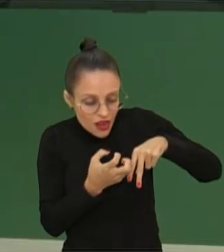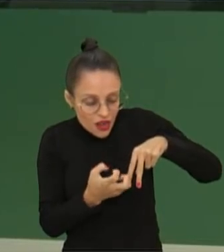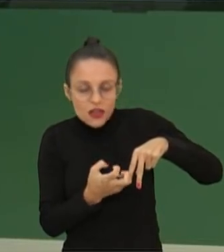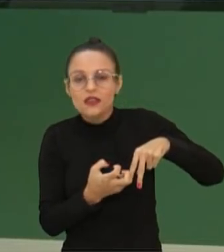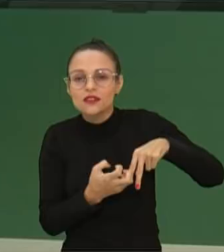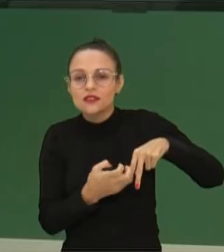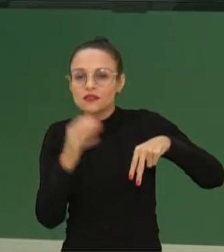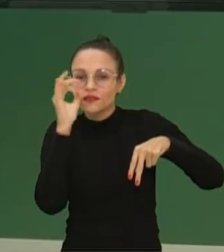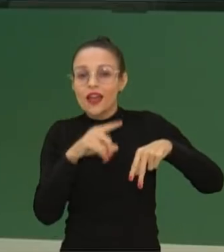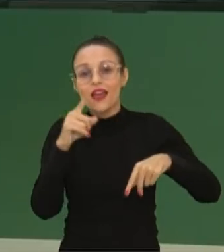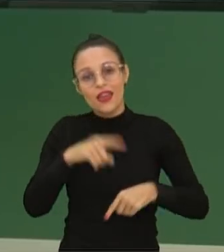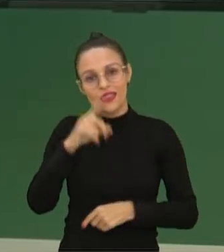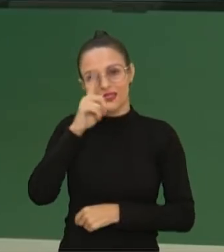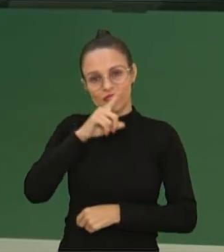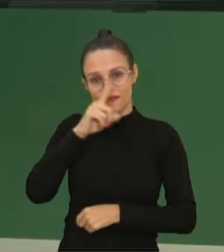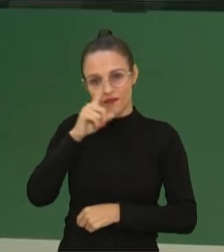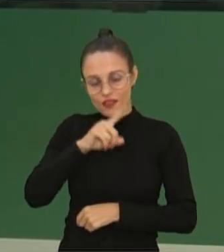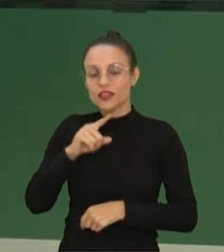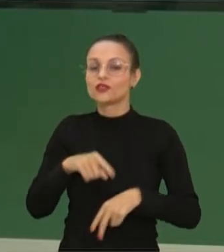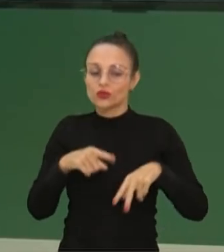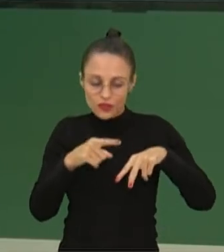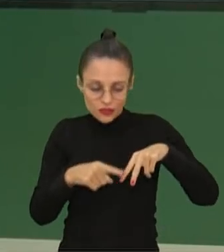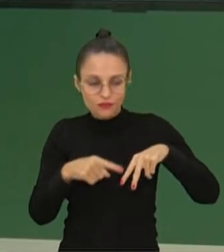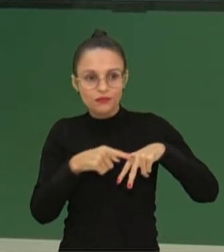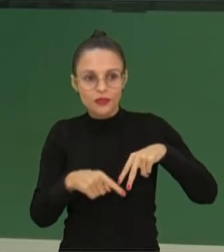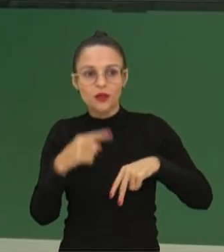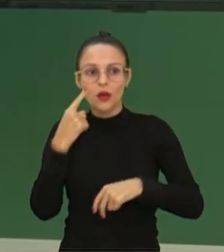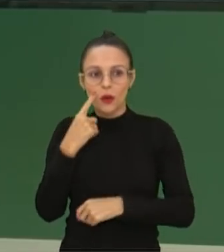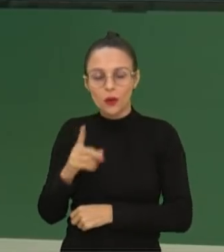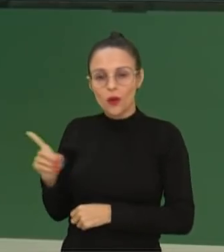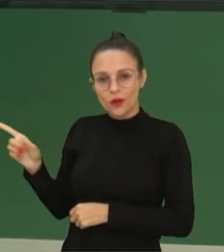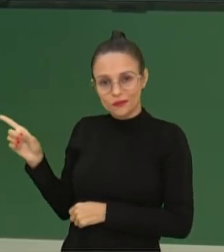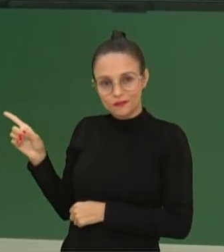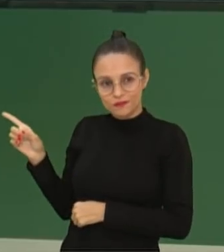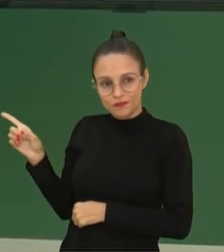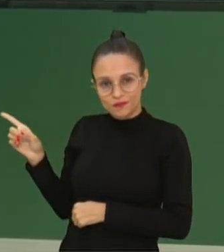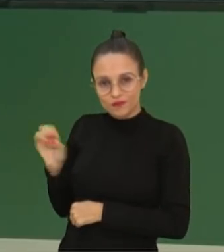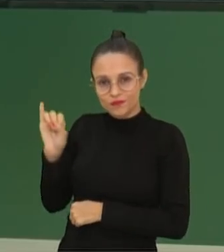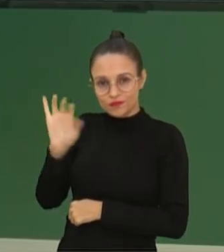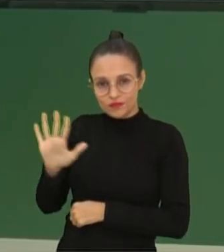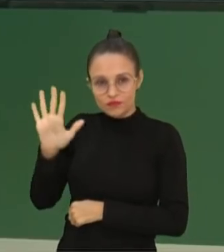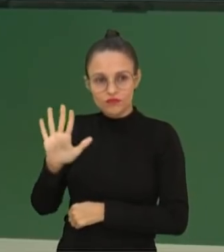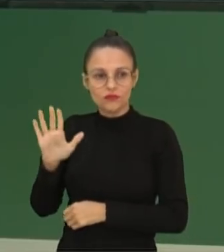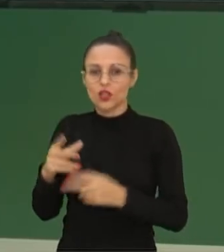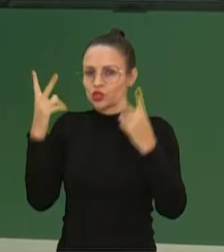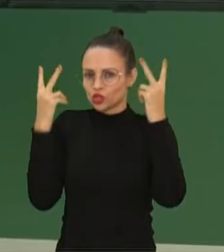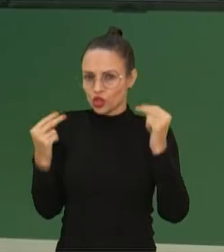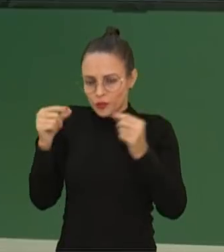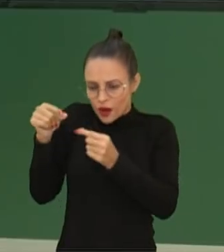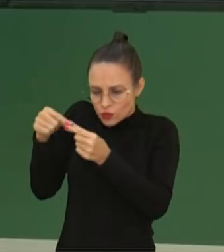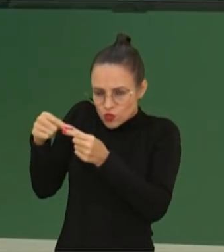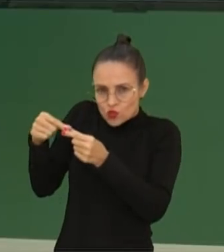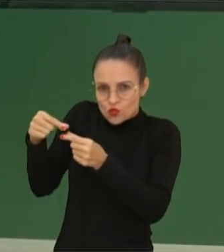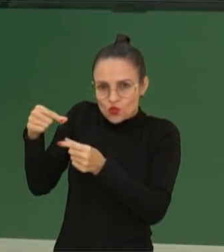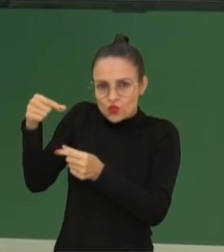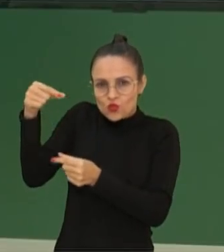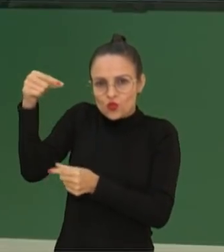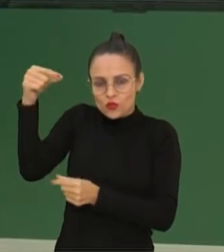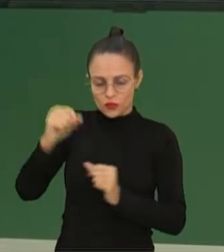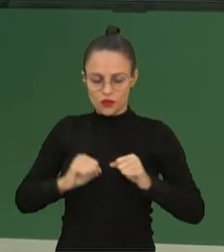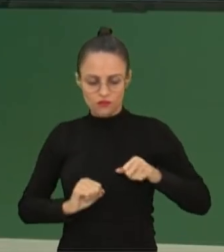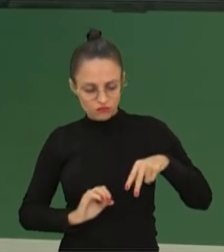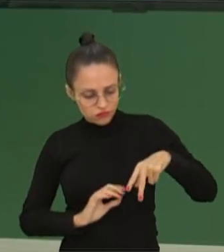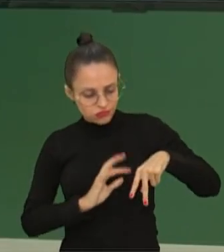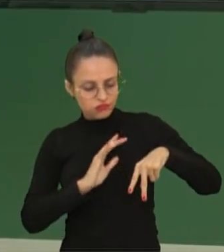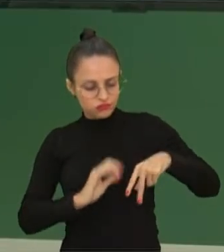defeitos nas válvulas das pernas. Então, olha só essa imagem aqui. Aqui é uma válvula normal que vai mandar o